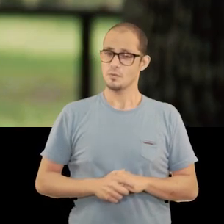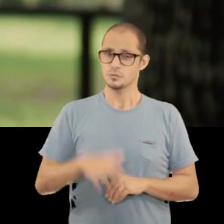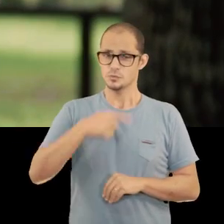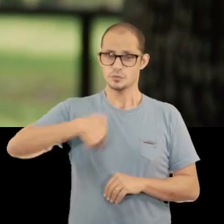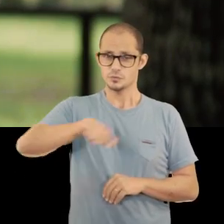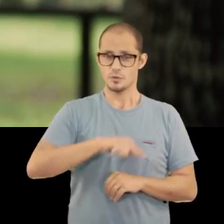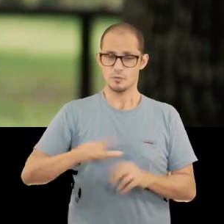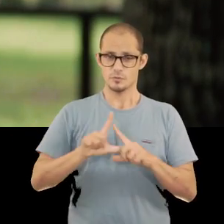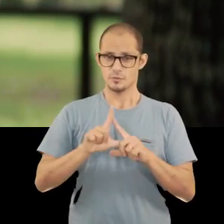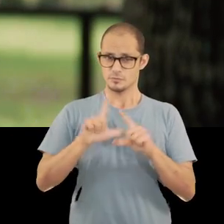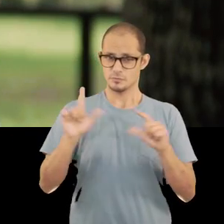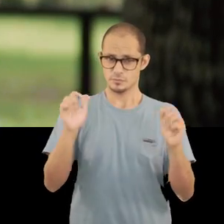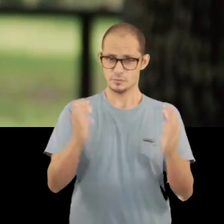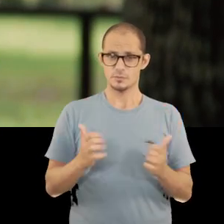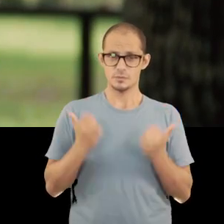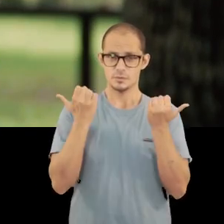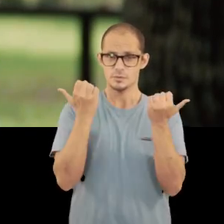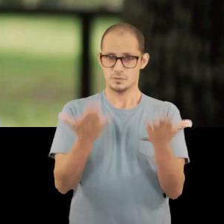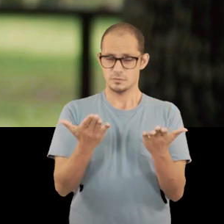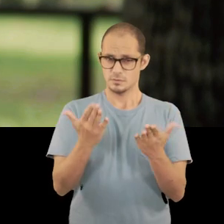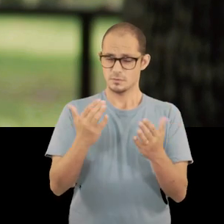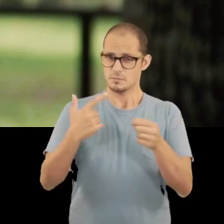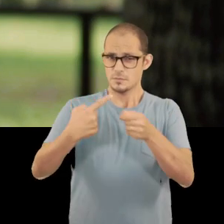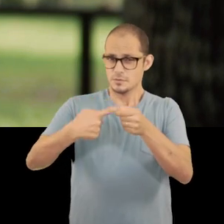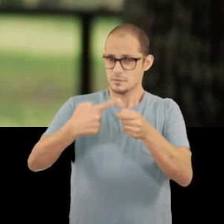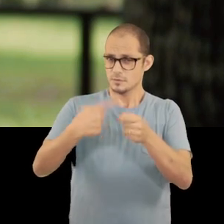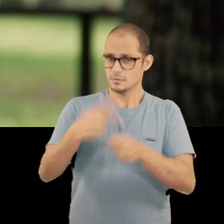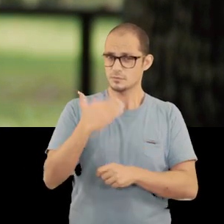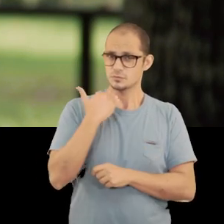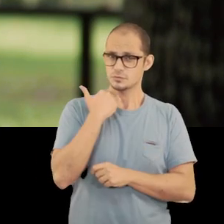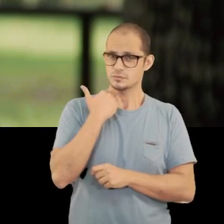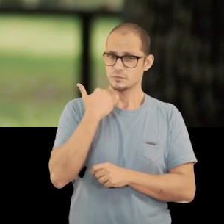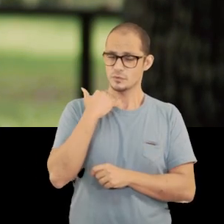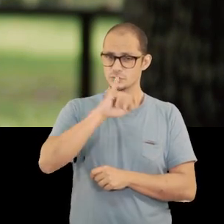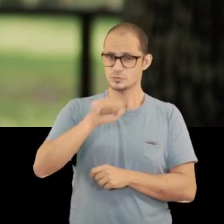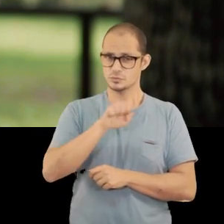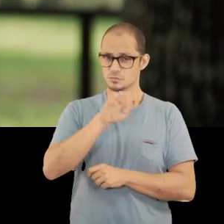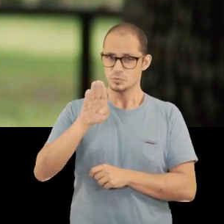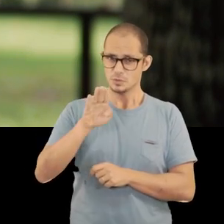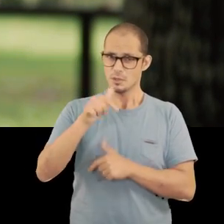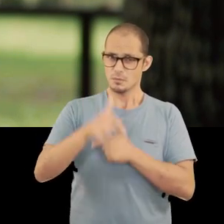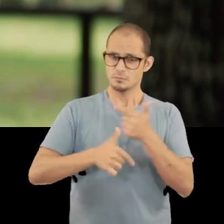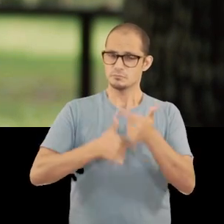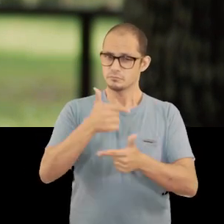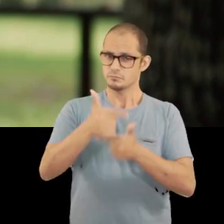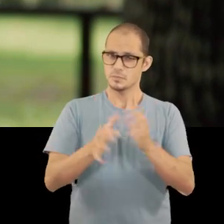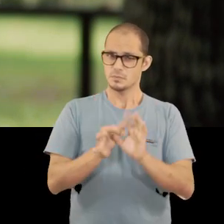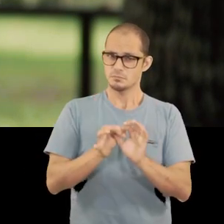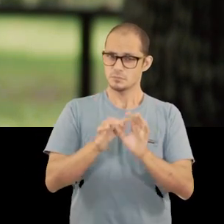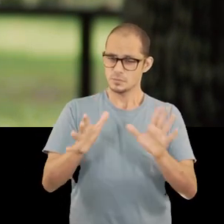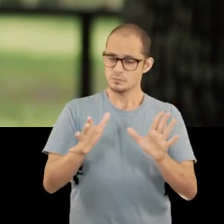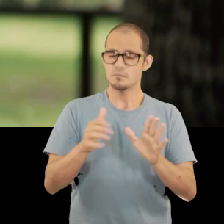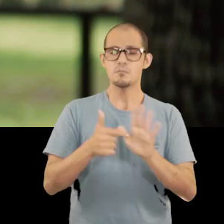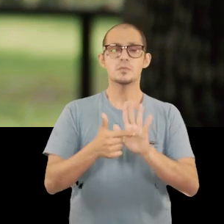nós, na UFJF, temos a possibilidade de oferecer para a cidade um jardim botânico em funcionamento, nós